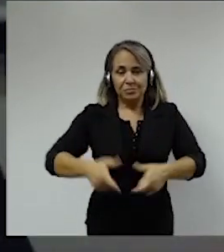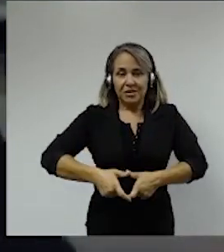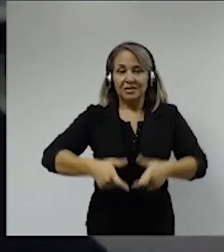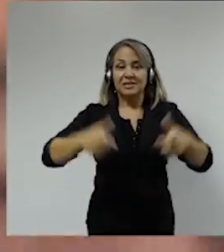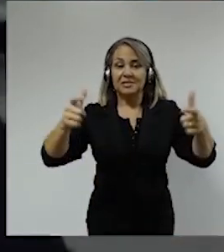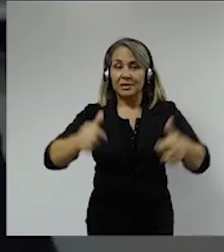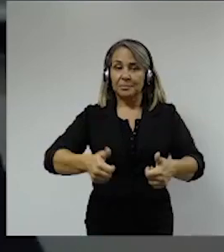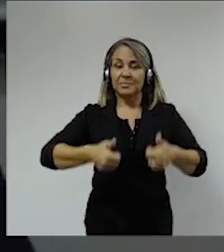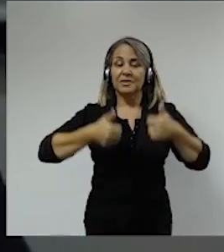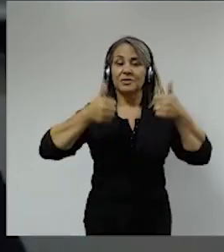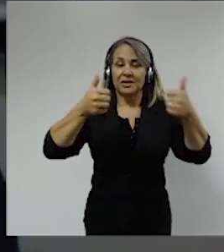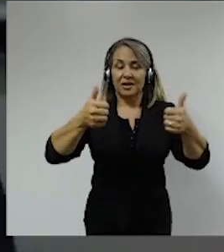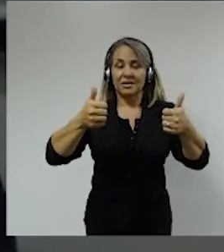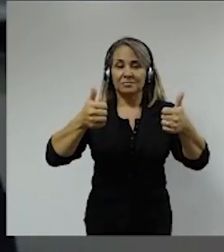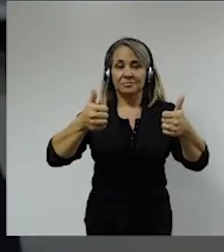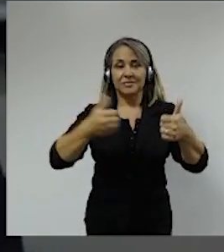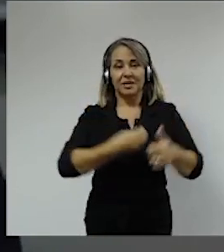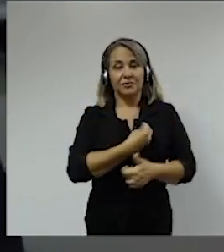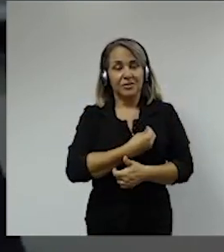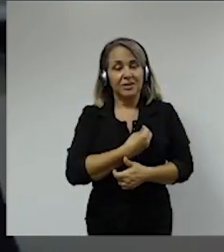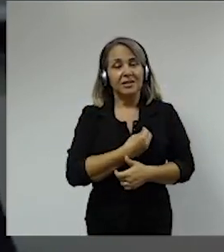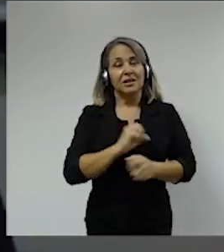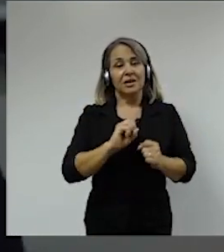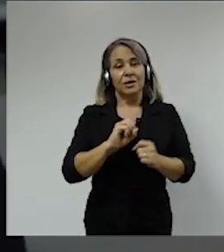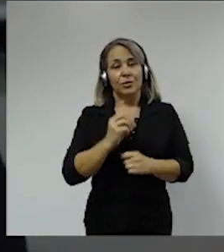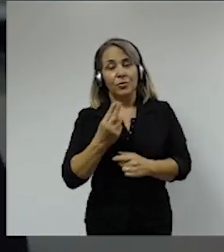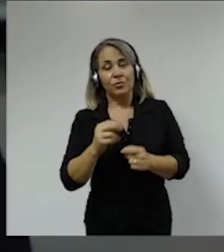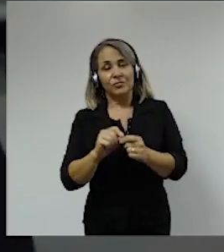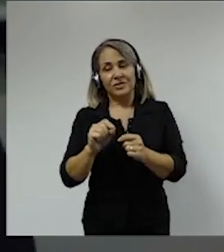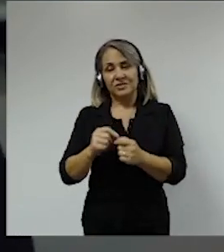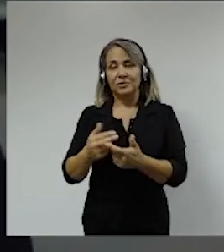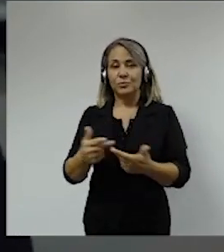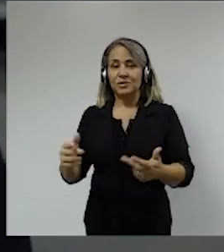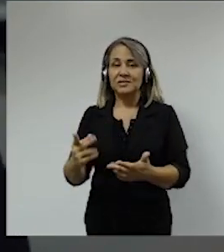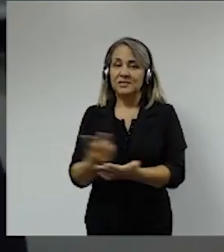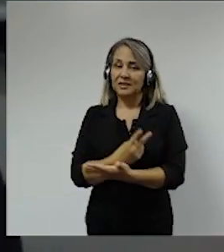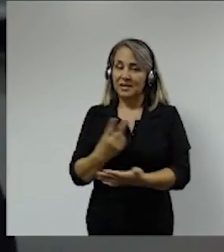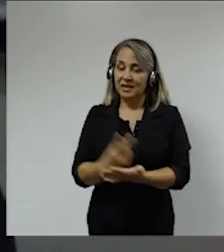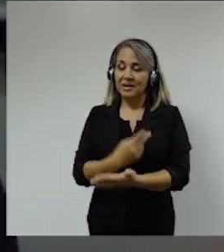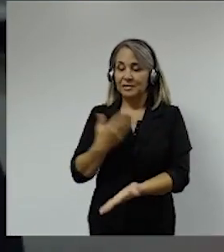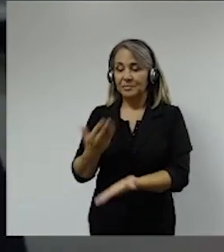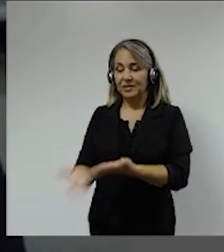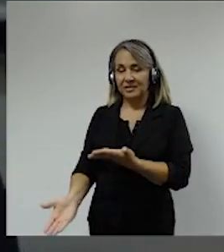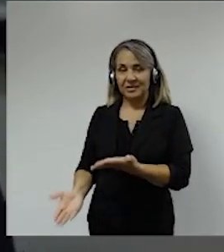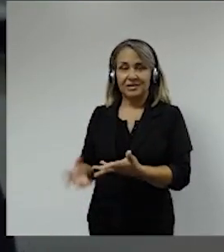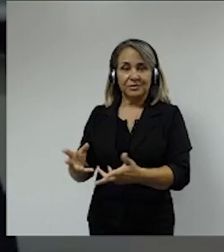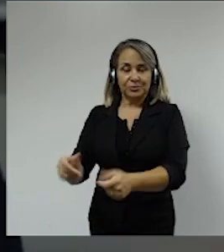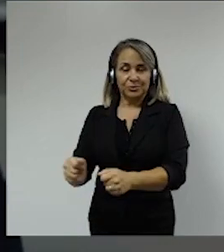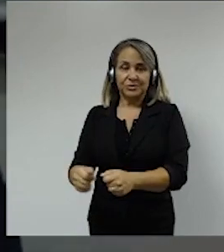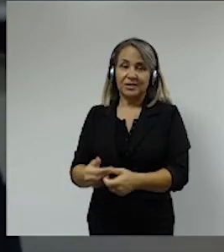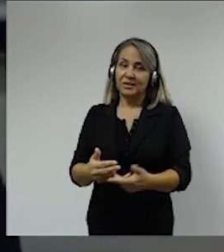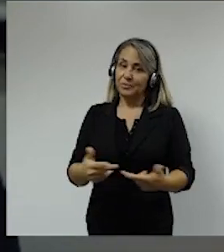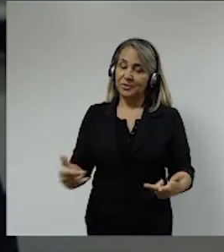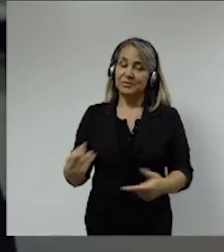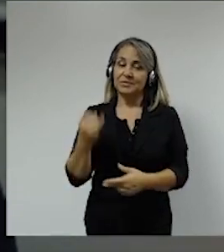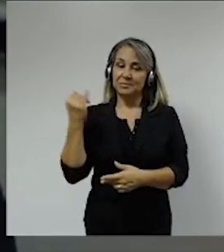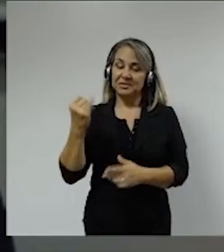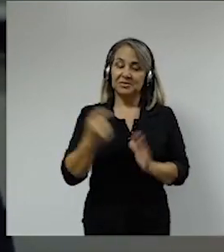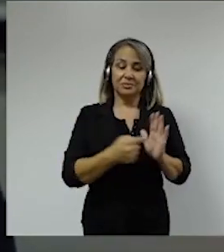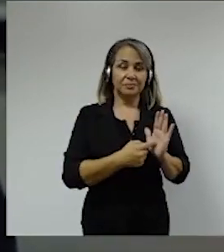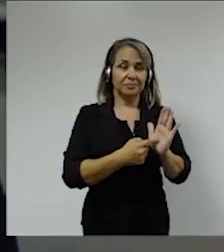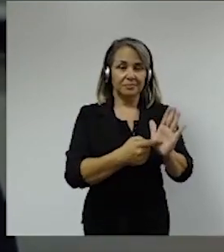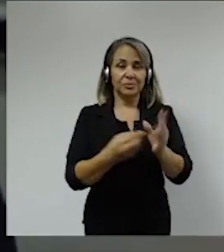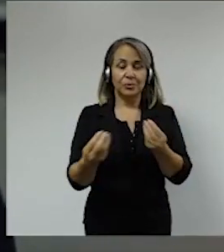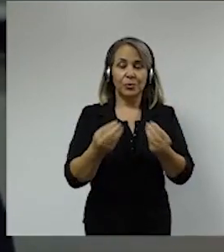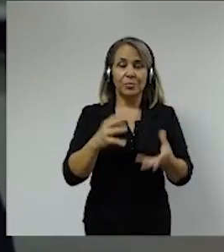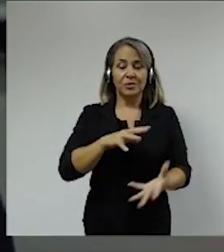alavancarem e melhorarem a sua reputação, ou seja, fazendo besteira e perderem reputação, é algo que mostra como o